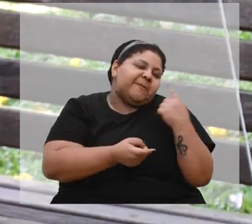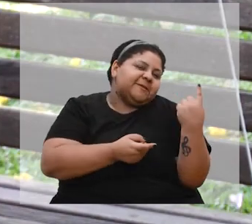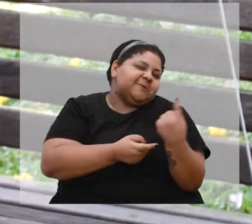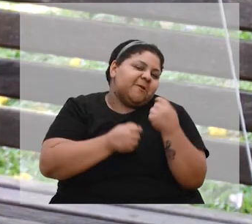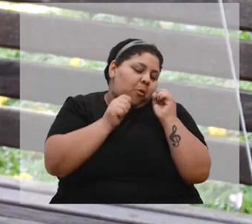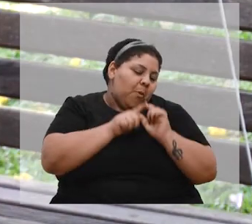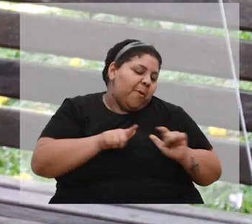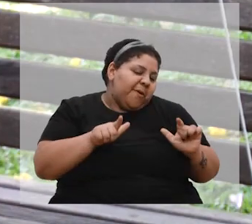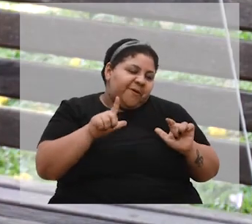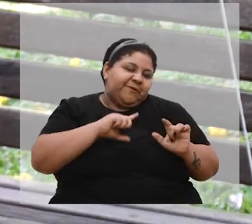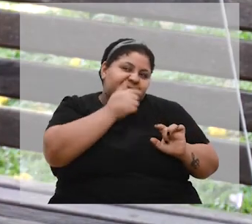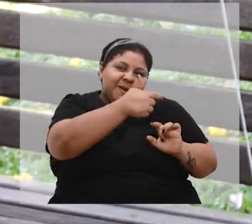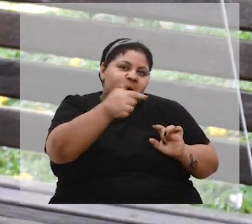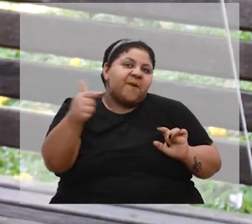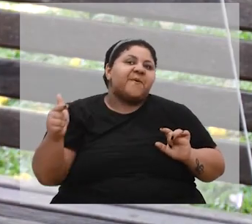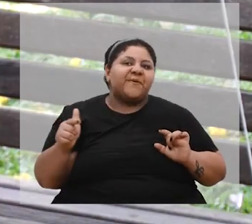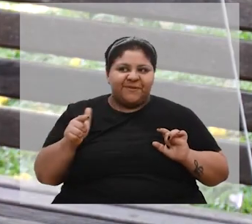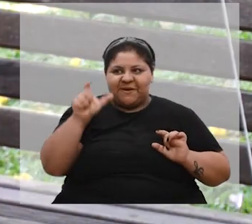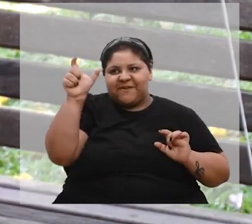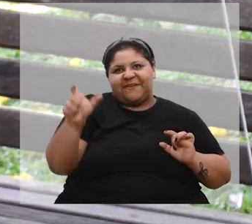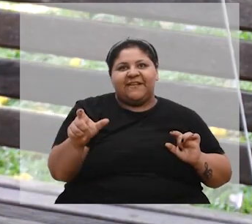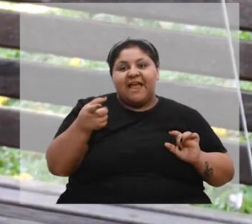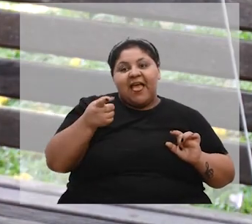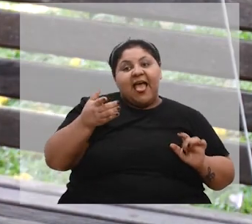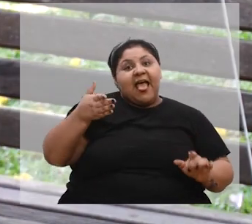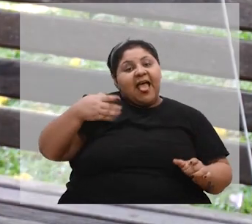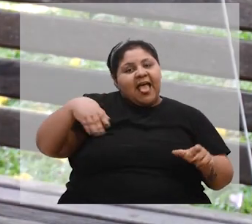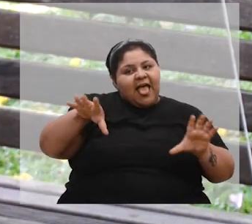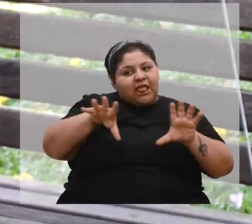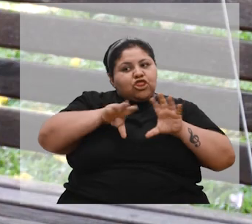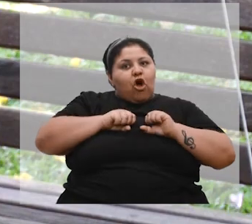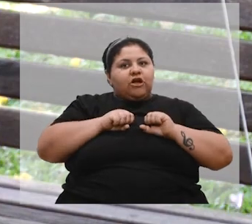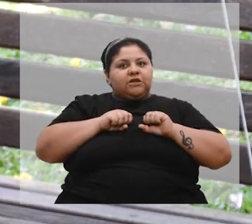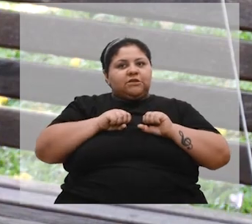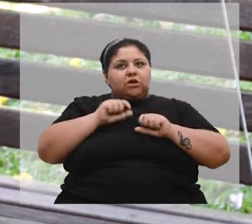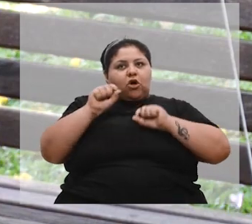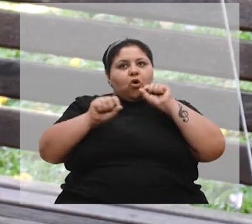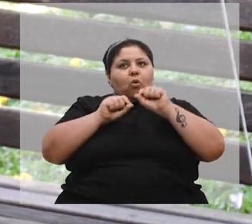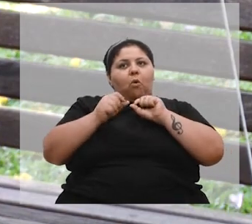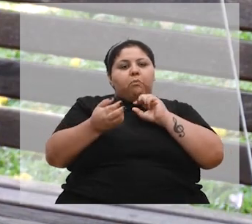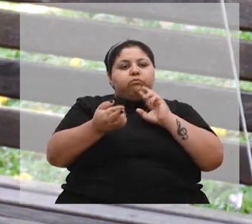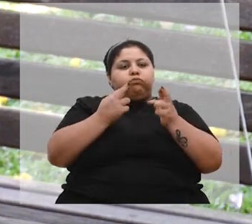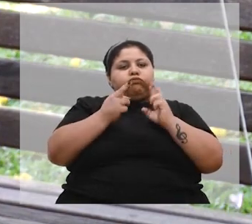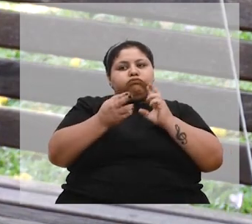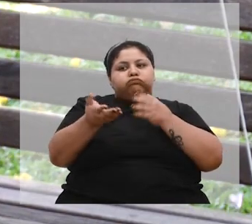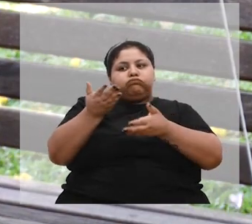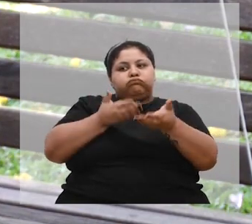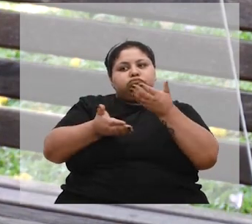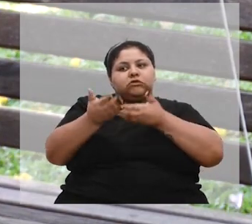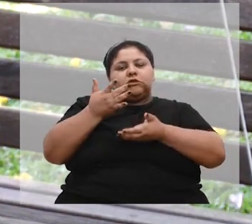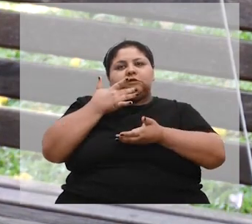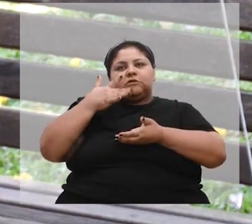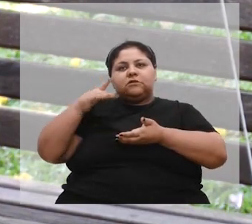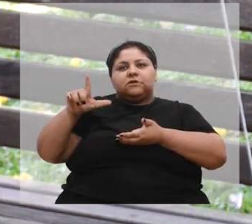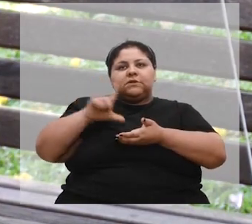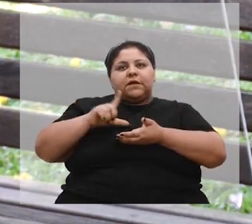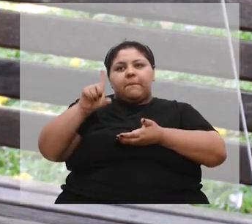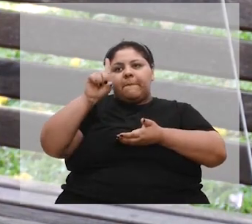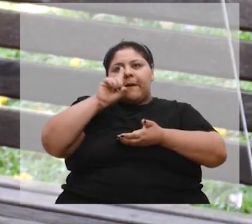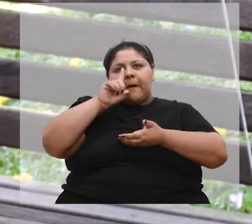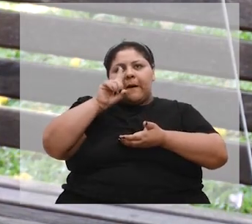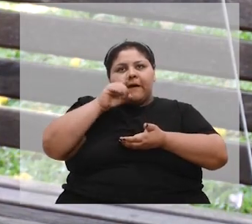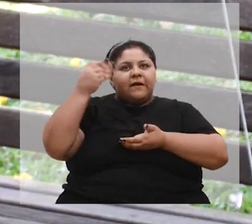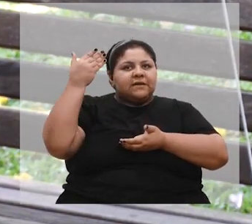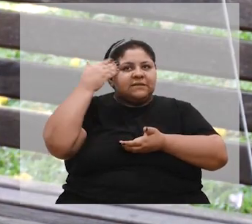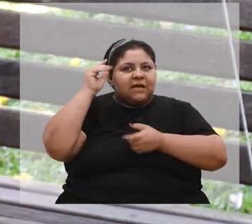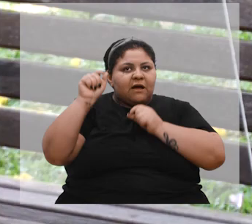solidão, o próprio vazio, né? A gente não tem o outro para isso. Às vezes é nós mesmos que temos que nos abraçar. Mas como a gente tem essa relação infantil, né? Que a gente sempre